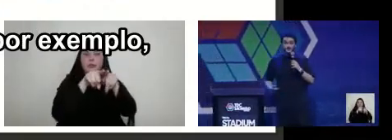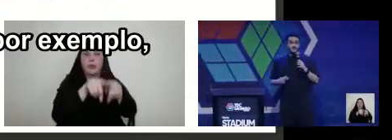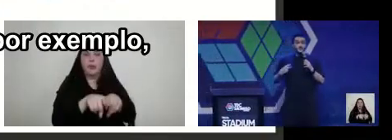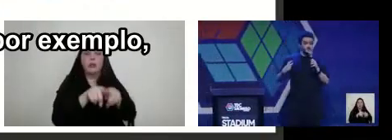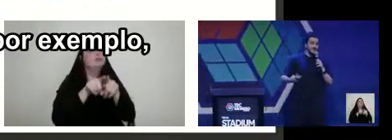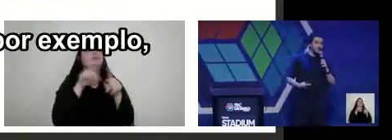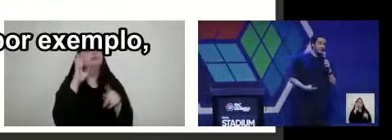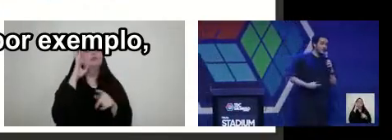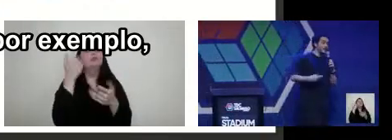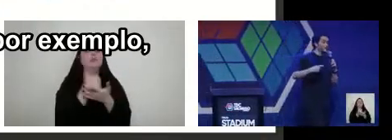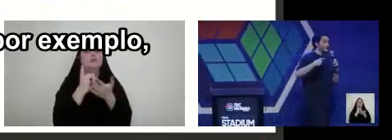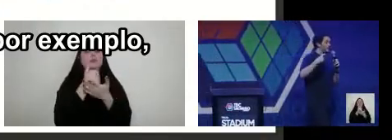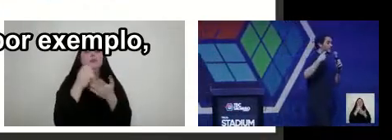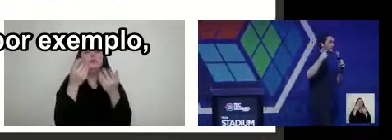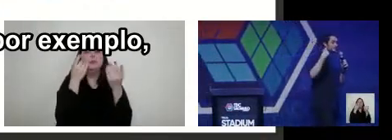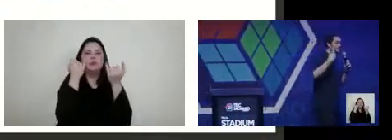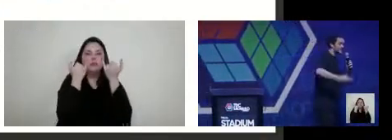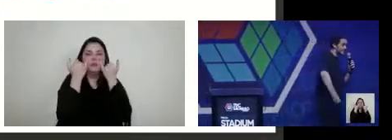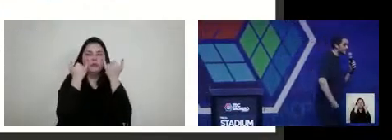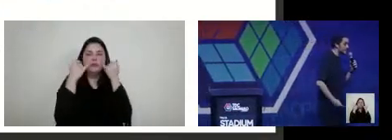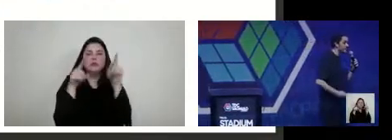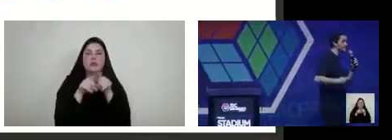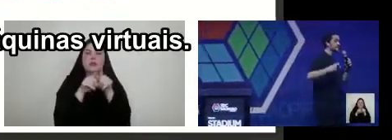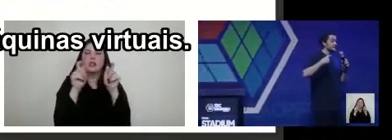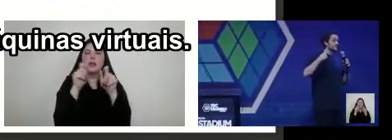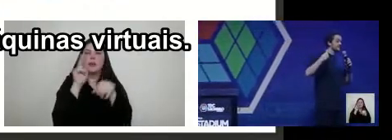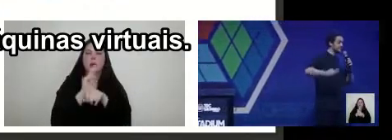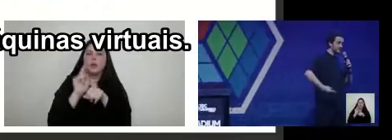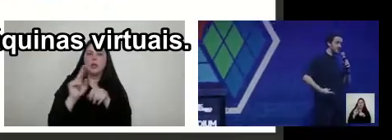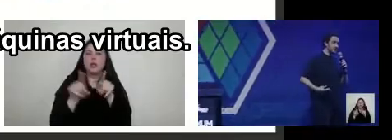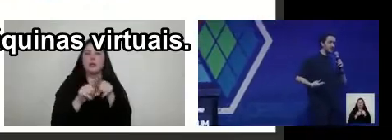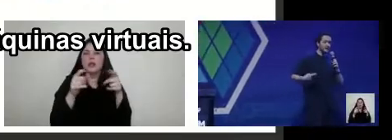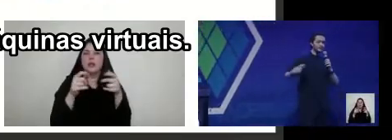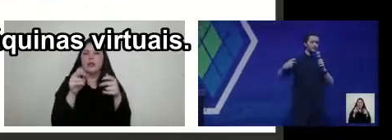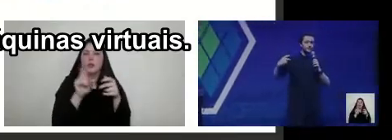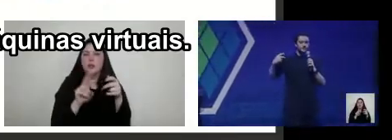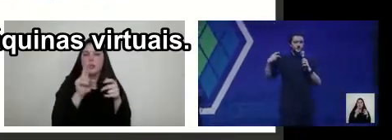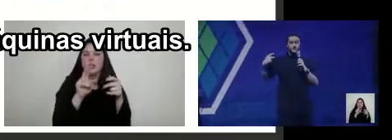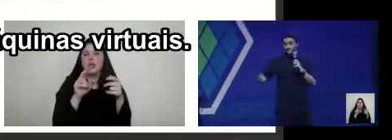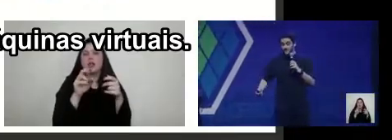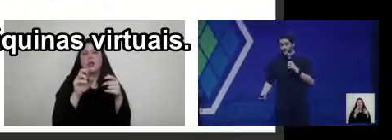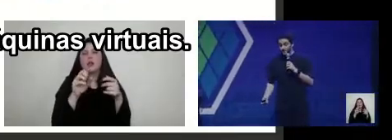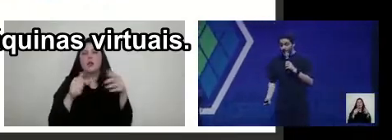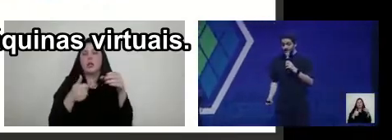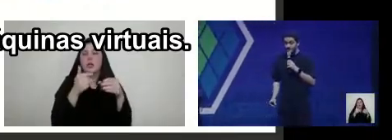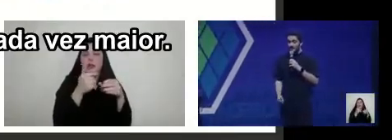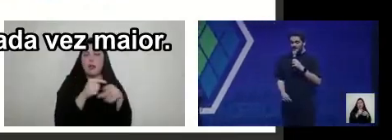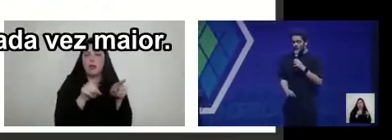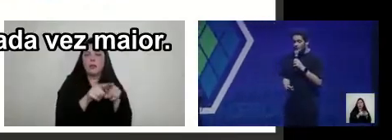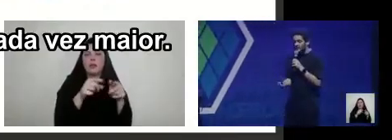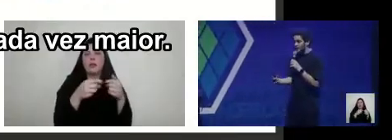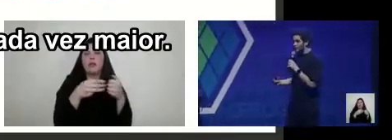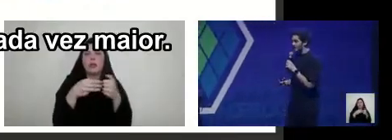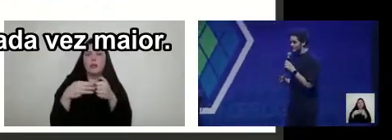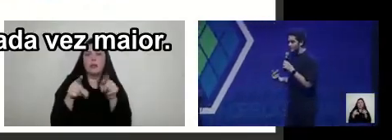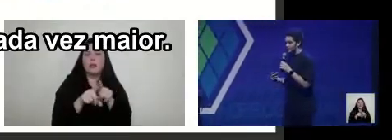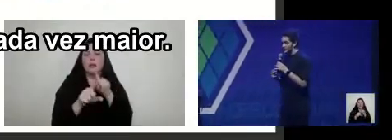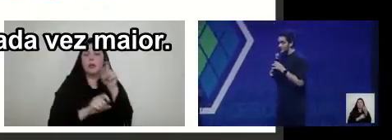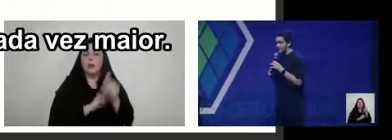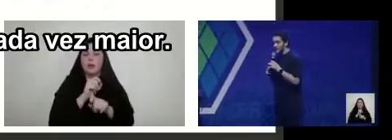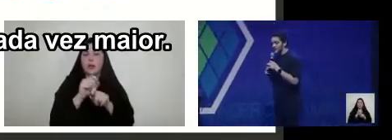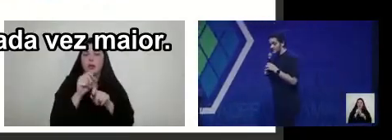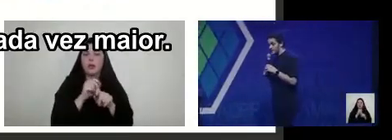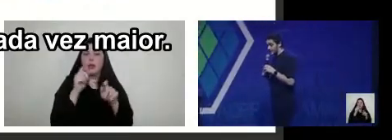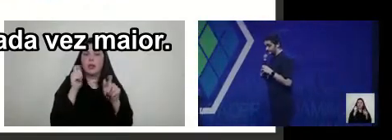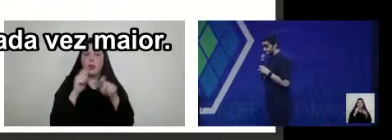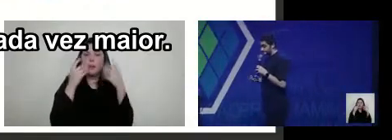base de dados. Então, você consegue monitorar, por exemplo, os seus SQL servers. Você consegue monitorar as suas máquinas virtuais. Então, a cobertura tem